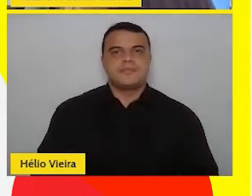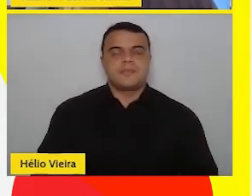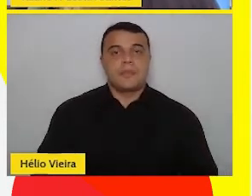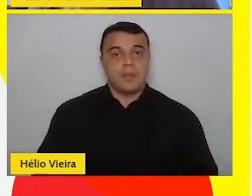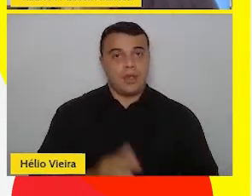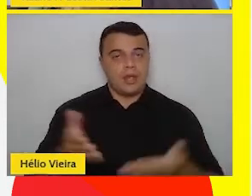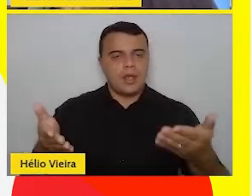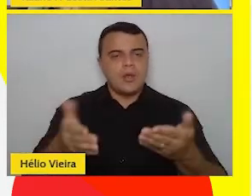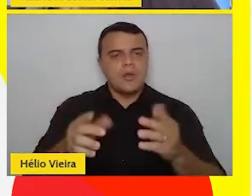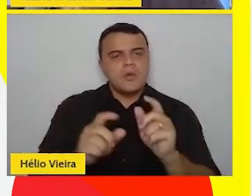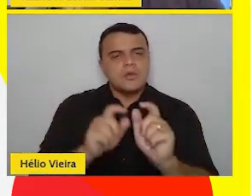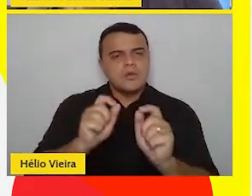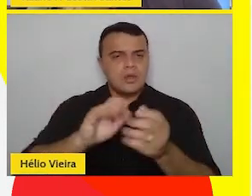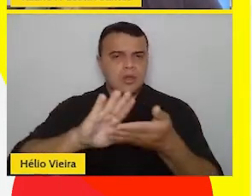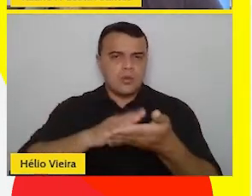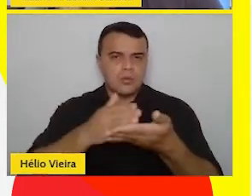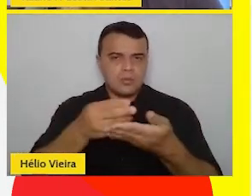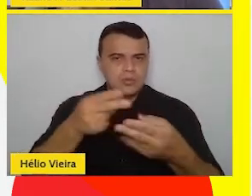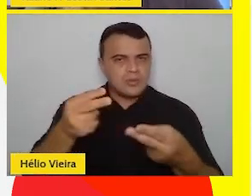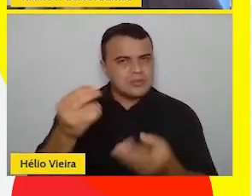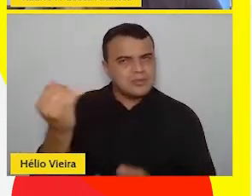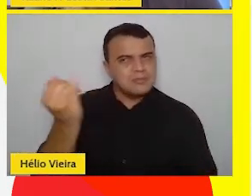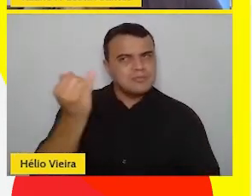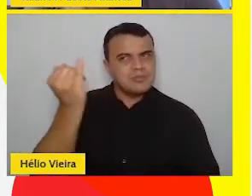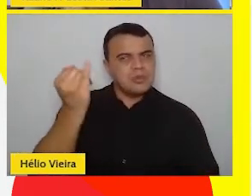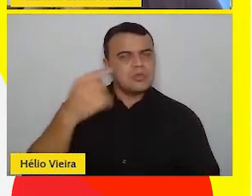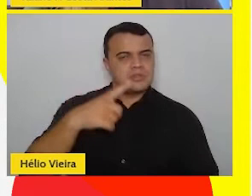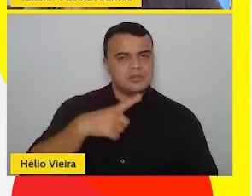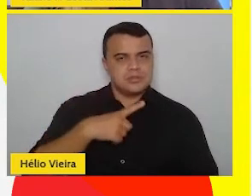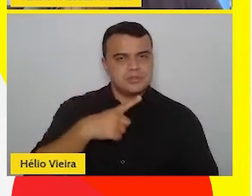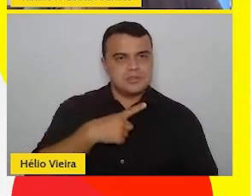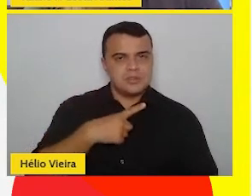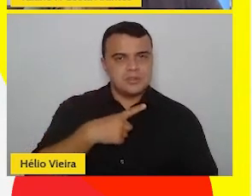Aqui eu coloquei alguns pontos importantes que a gente coloca